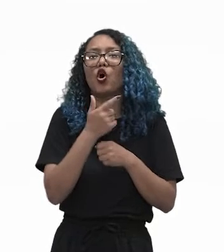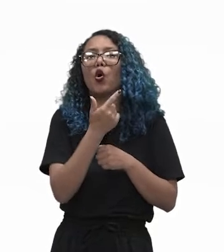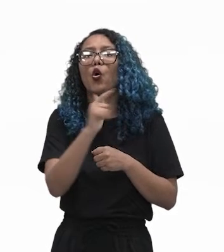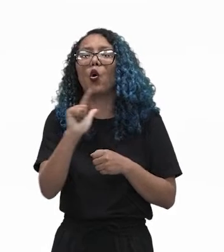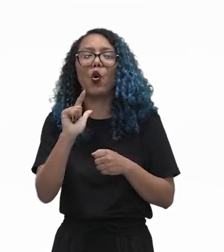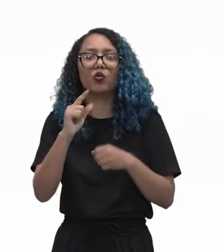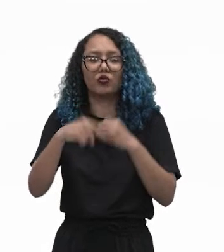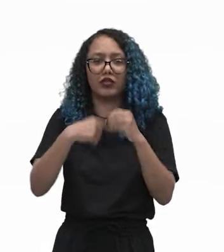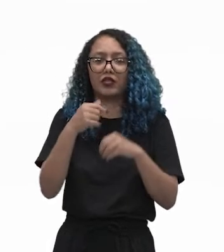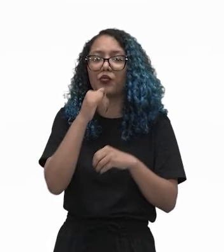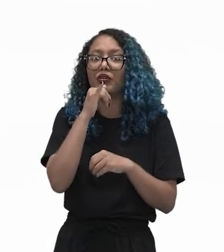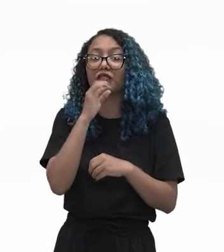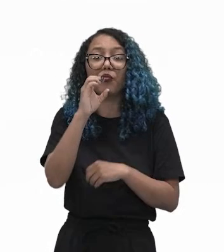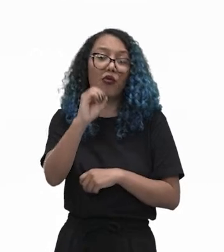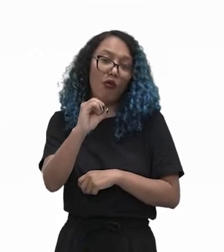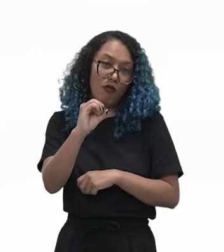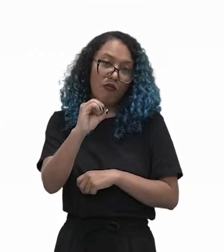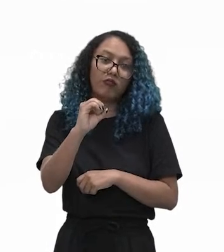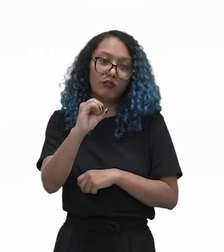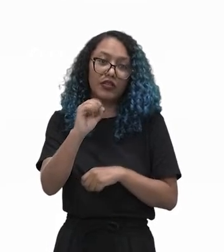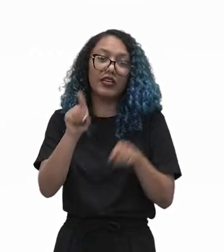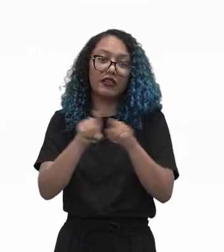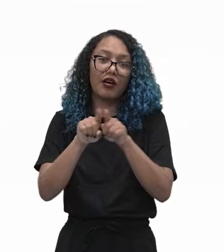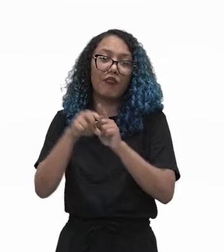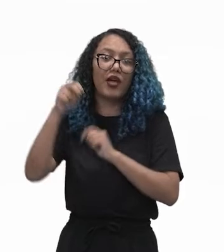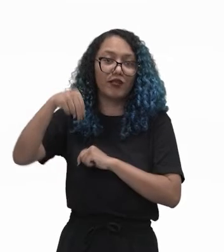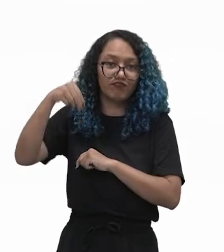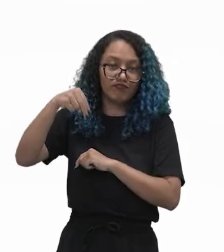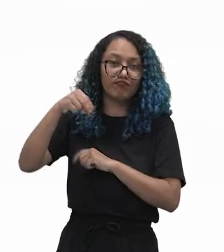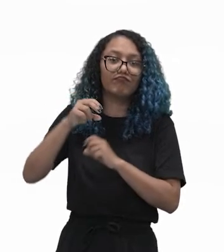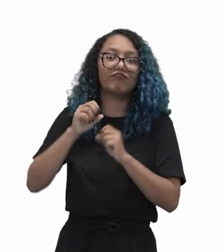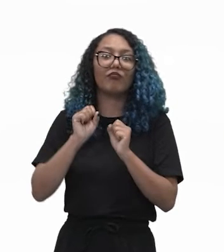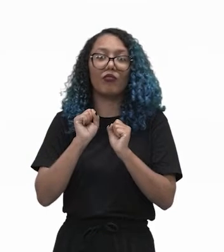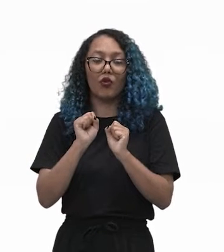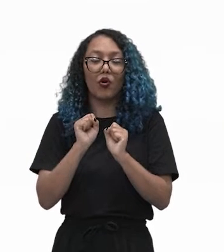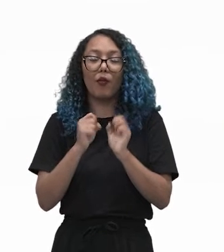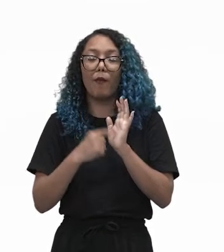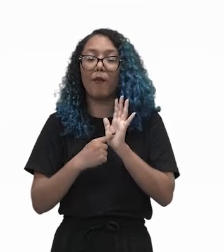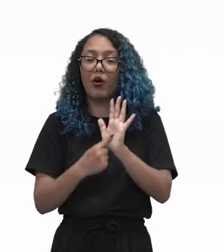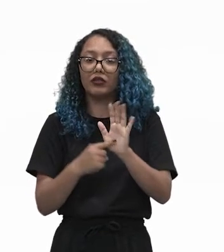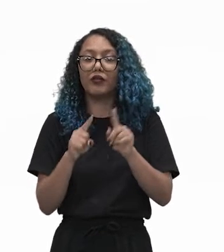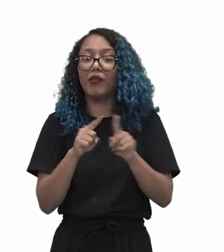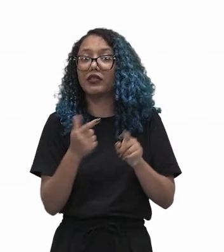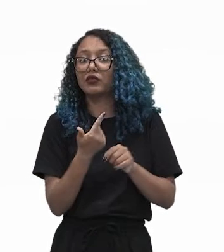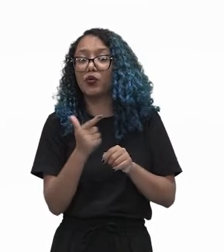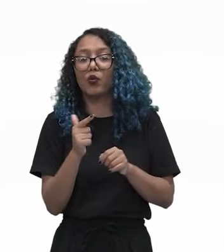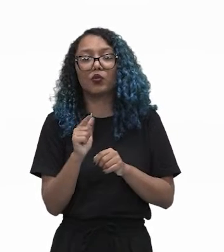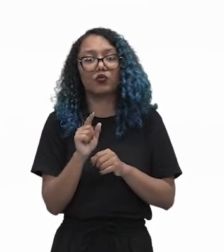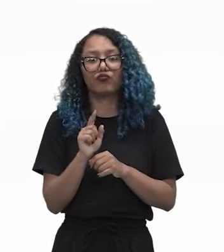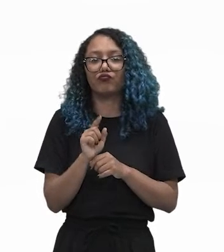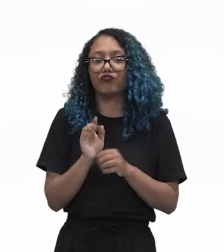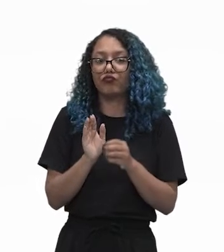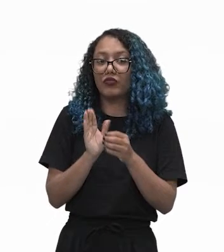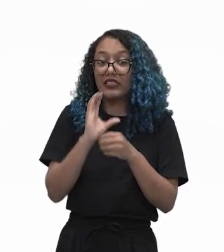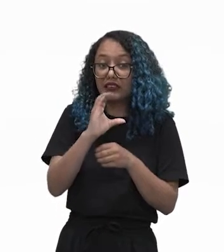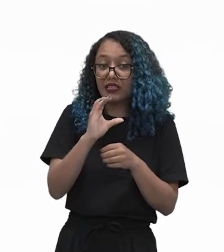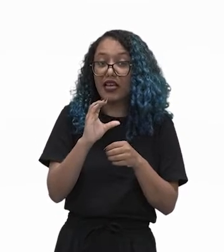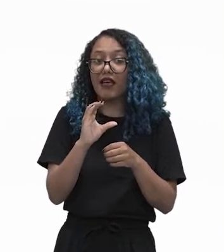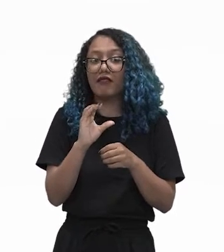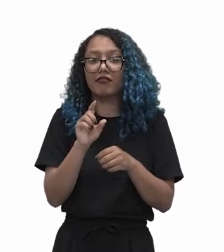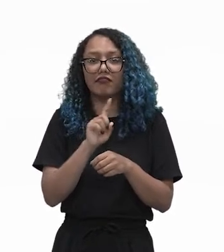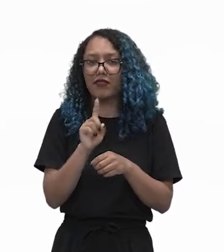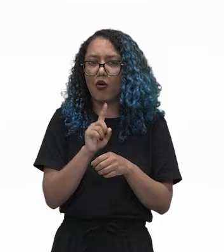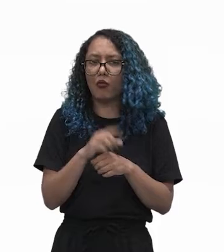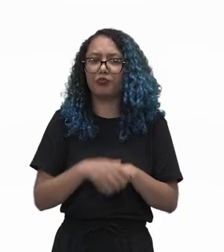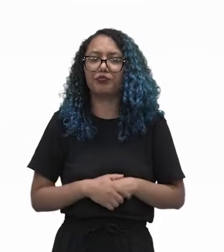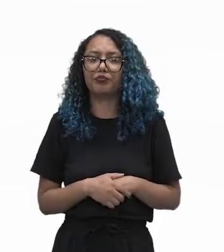por exemplo, o oxigênio e o nitrogênio. Então, cada cantinho desse aqui é um carbono. Cada cantinho